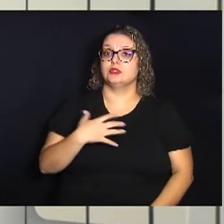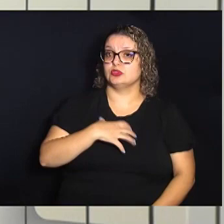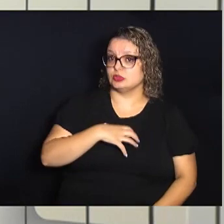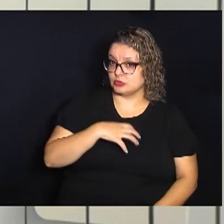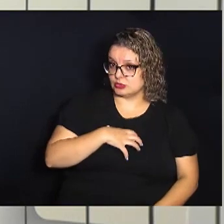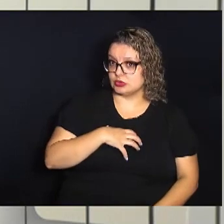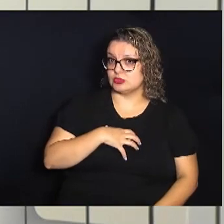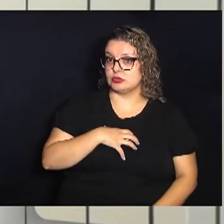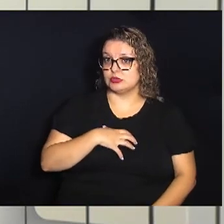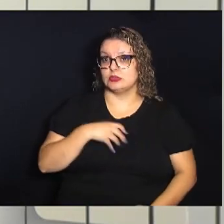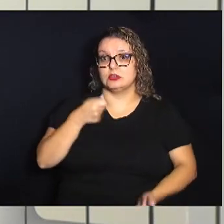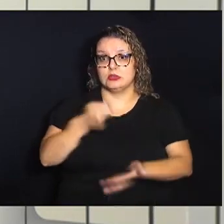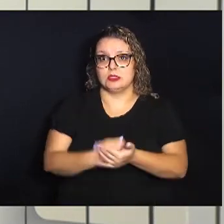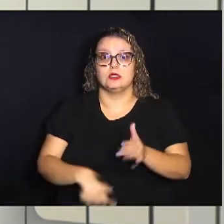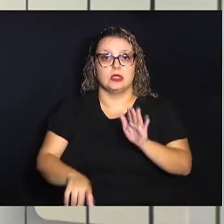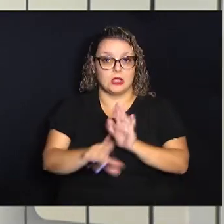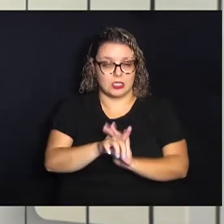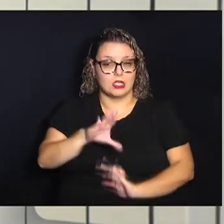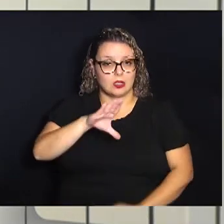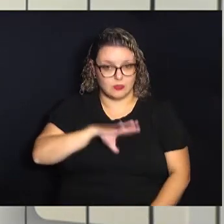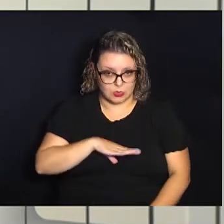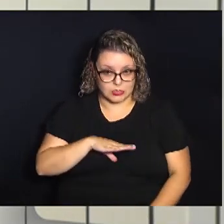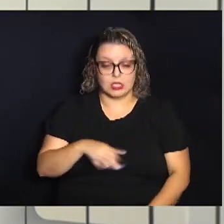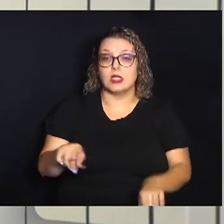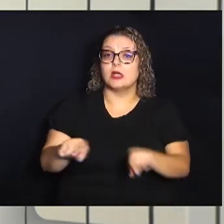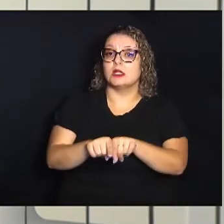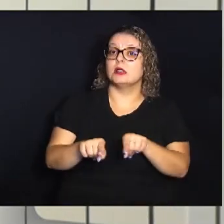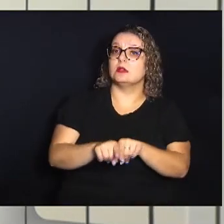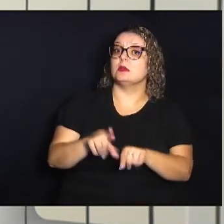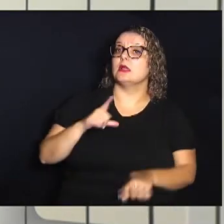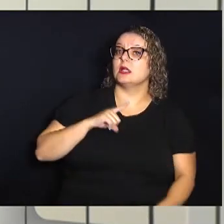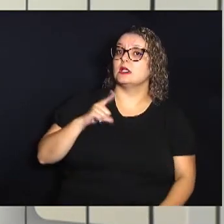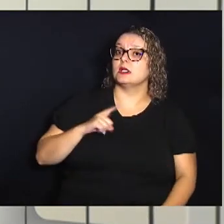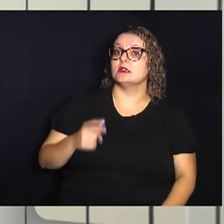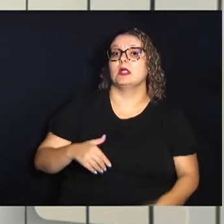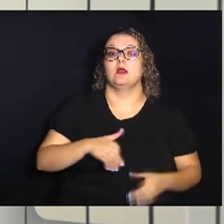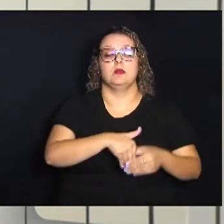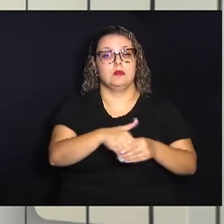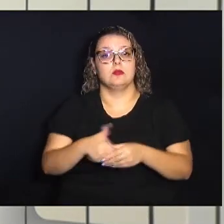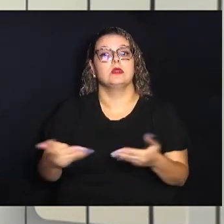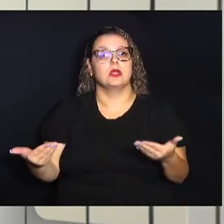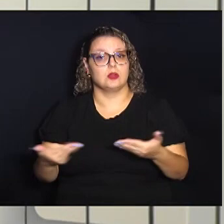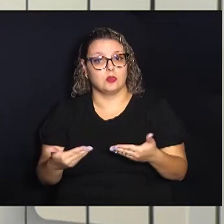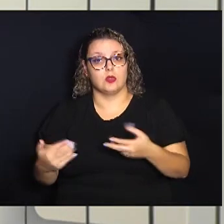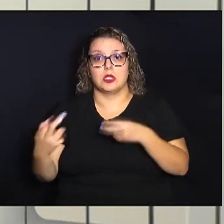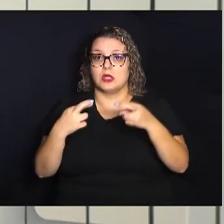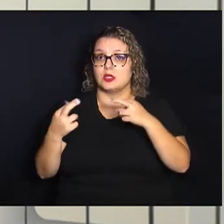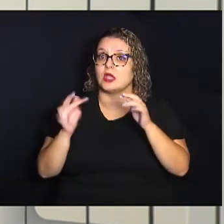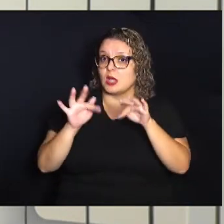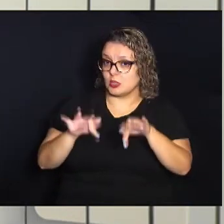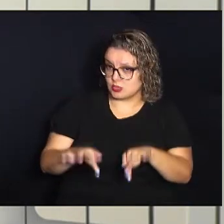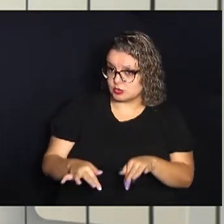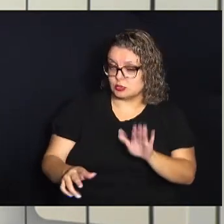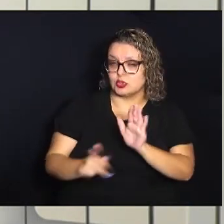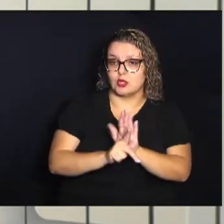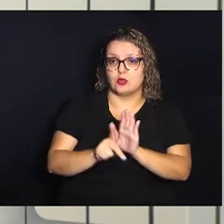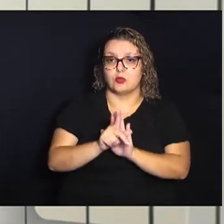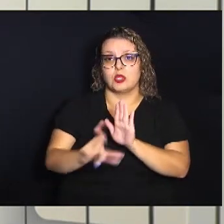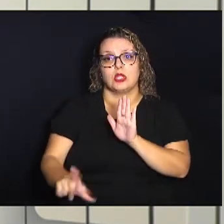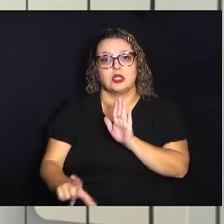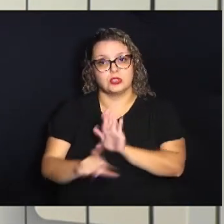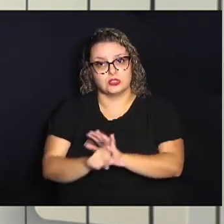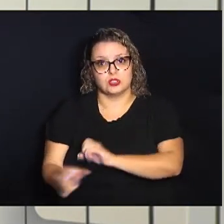se tornar lei municipal. Também está previsto para ser votado hoje em análise final projeto de lei do